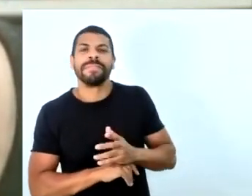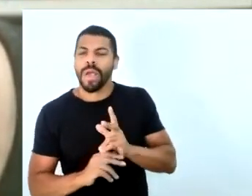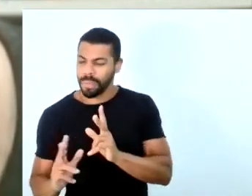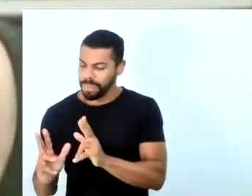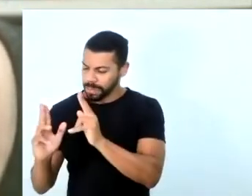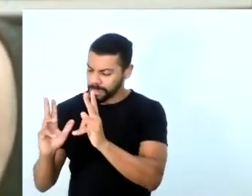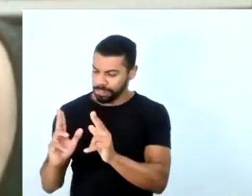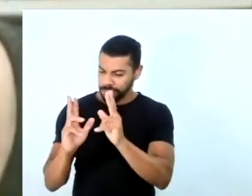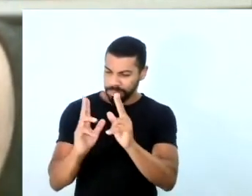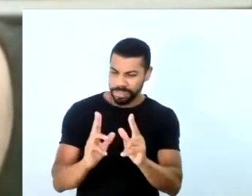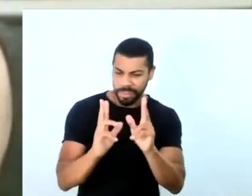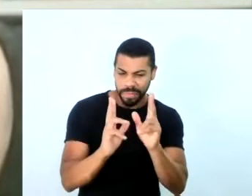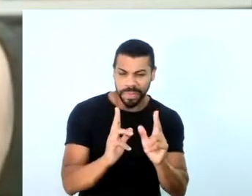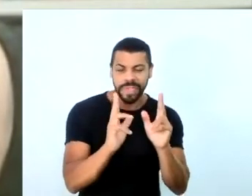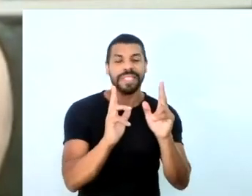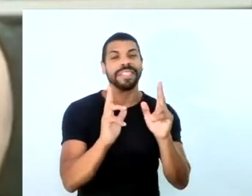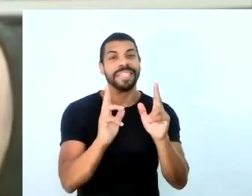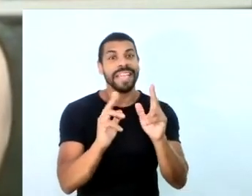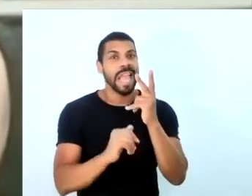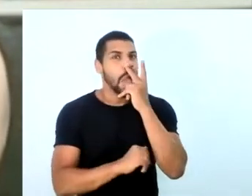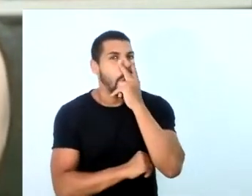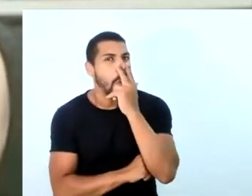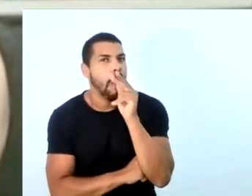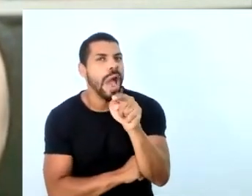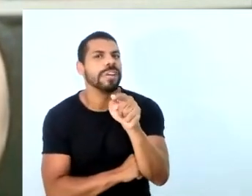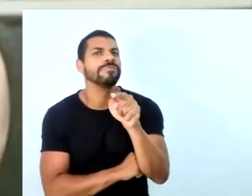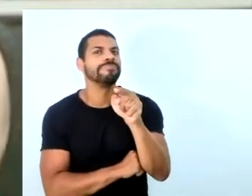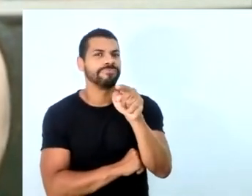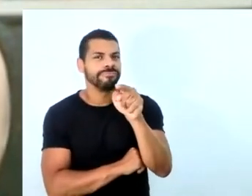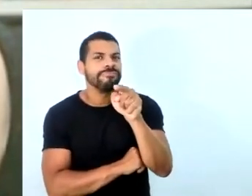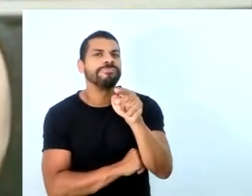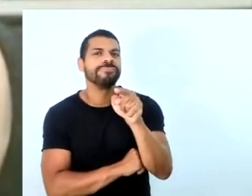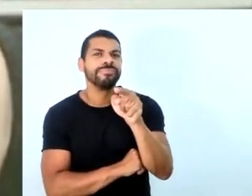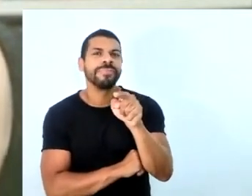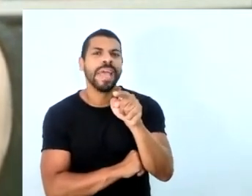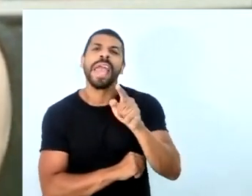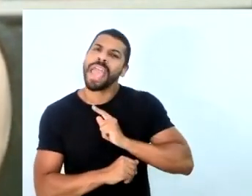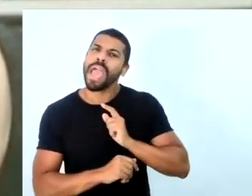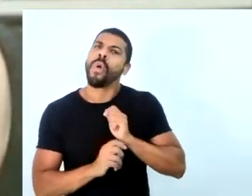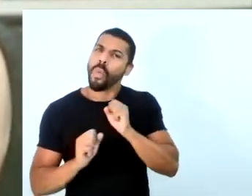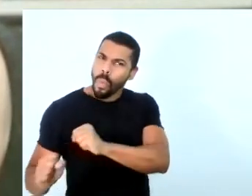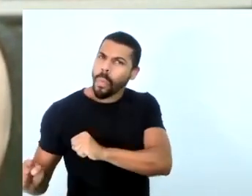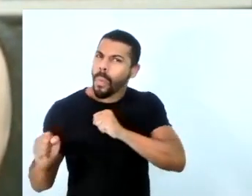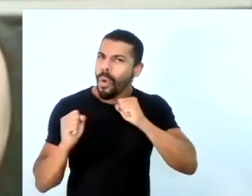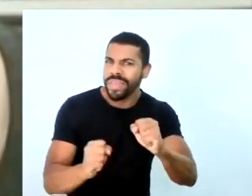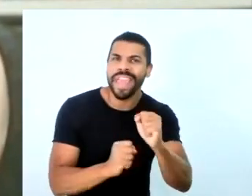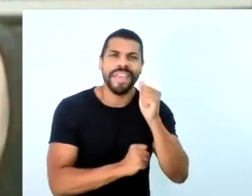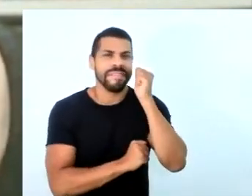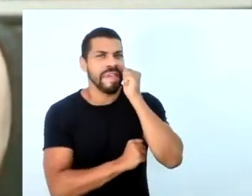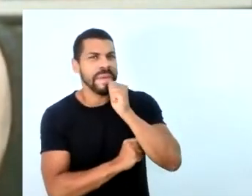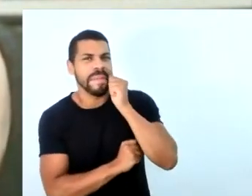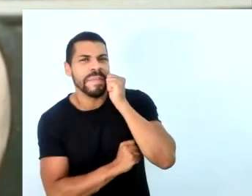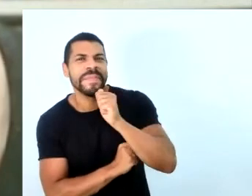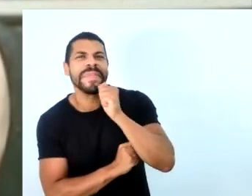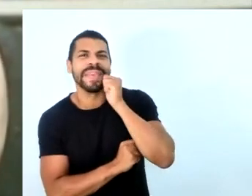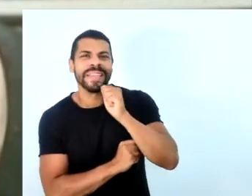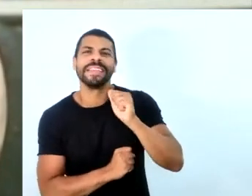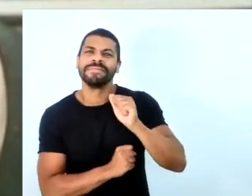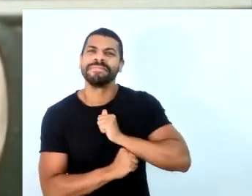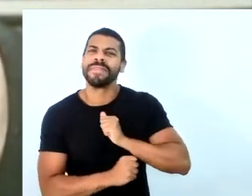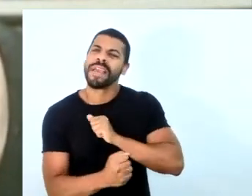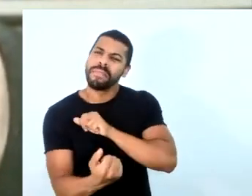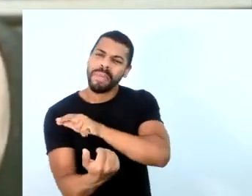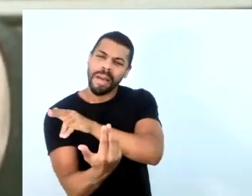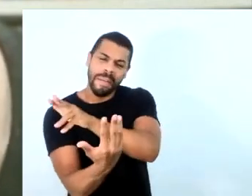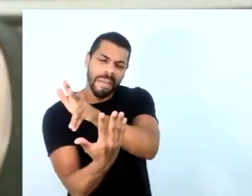um arquétipo do feminino. Eu acho que a montagem é uma gira do feminino, sabe? Eu acho que a montagem é encontrar